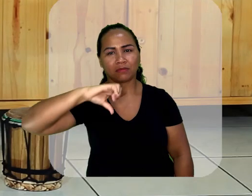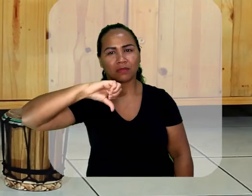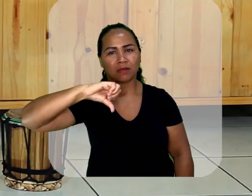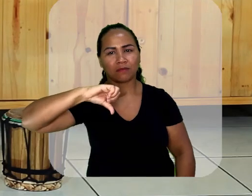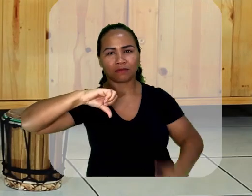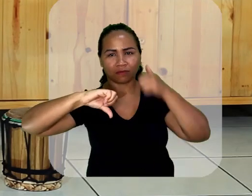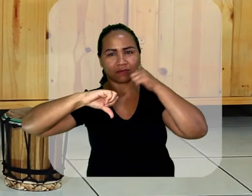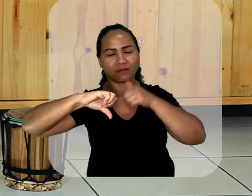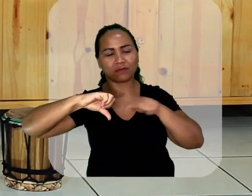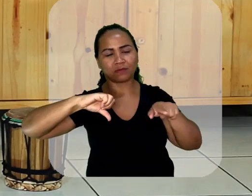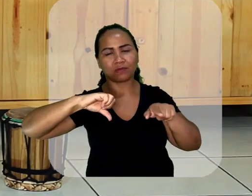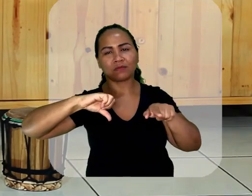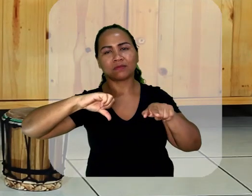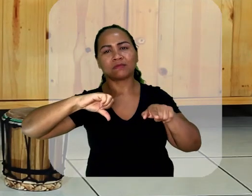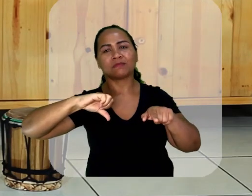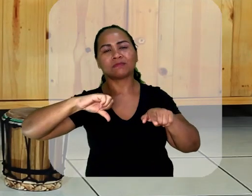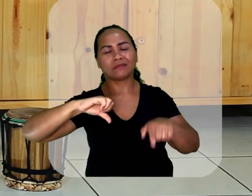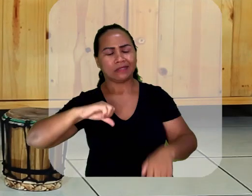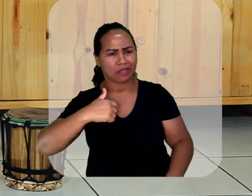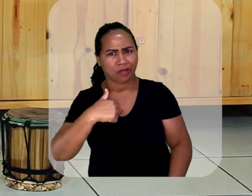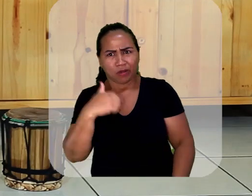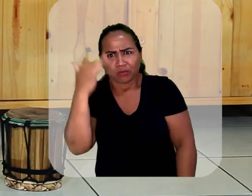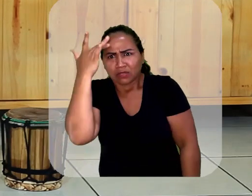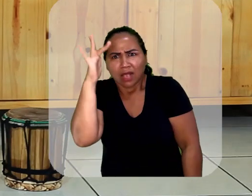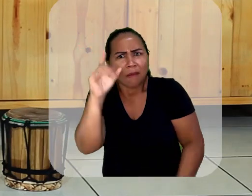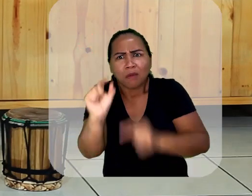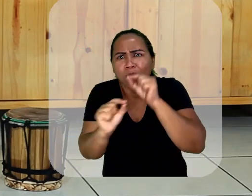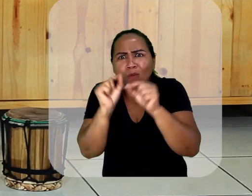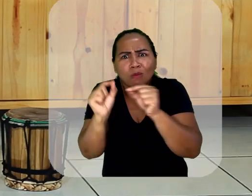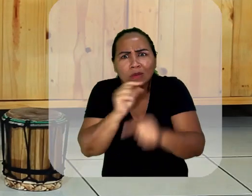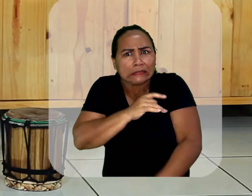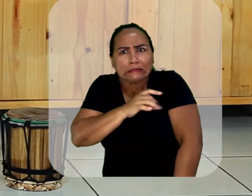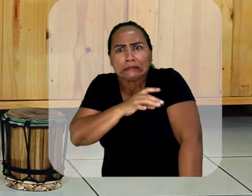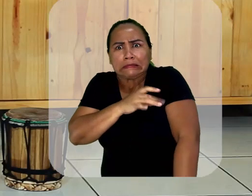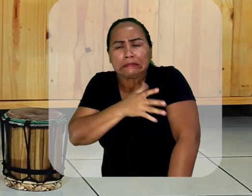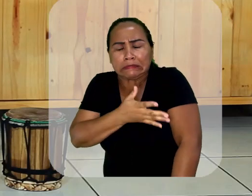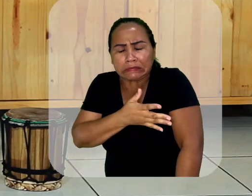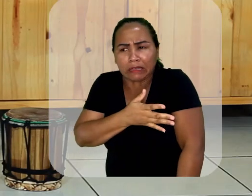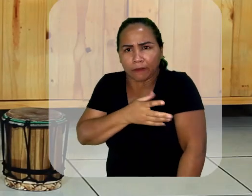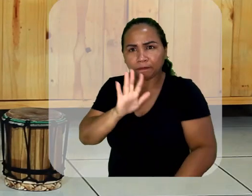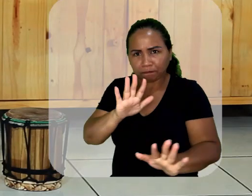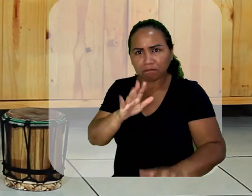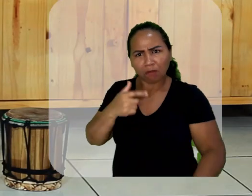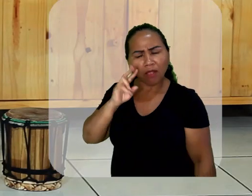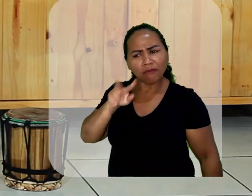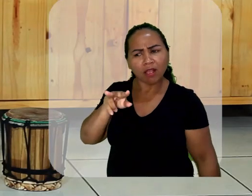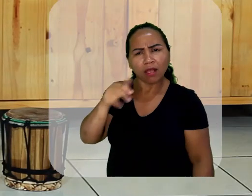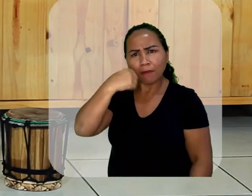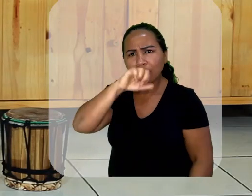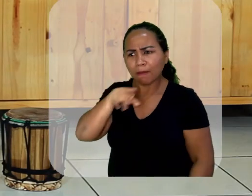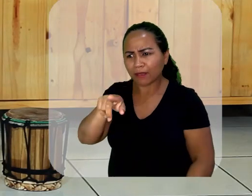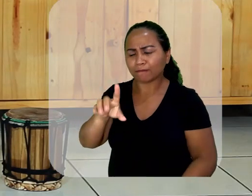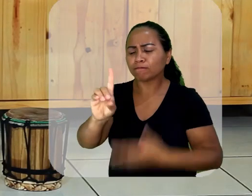E nada sabia sobre os códigos do medo. Eu via minha mãe na constante domesticação dos sabores.